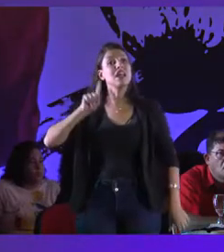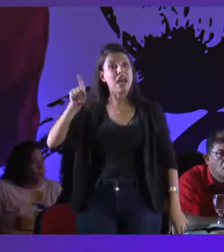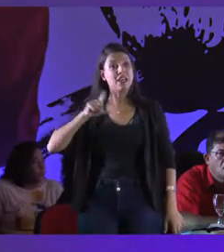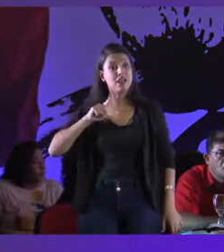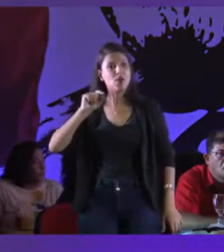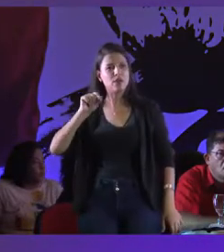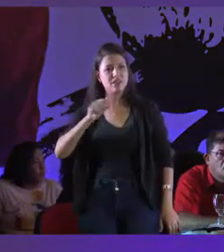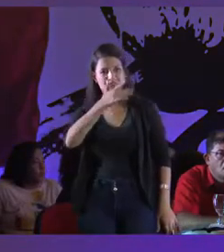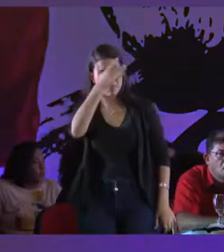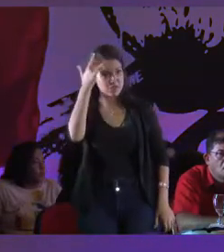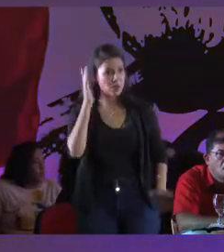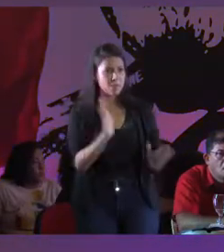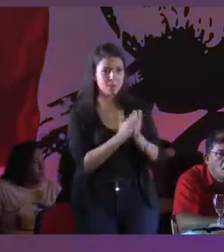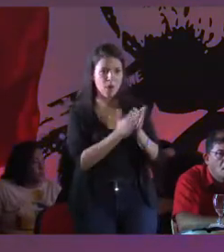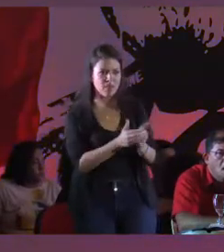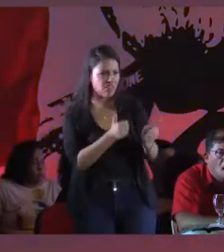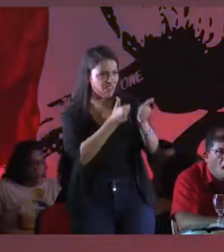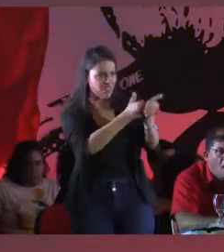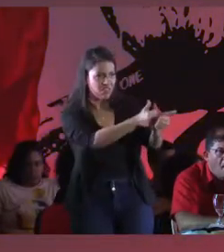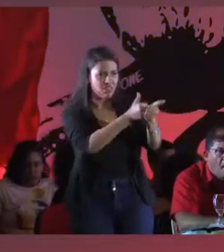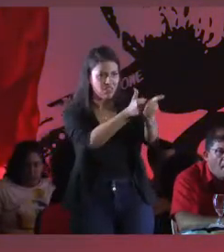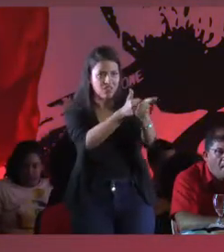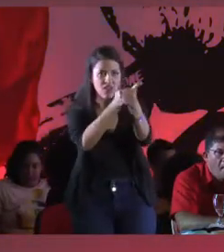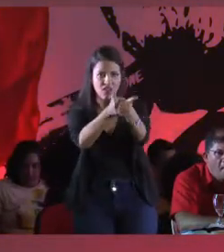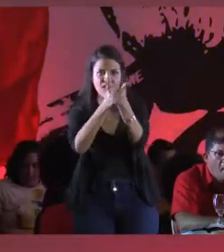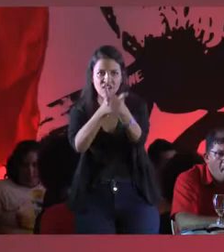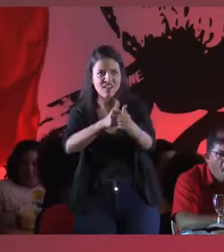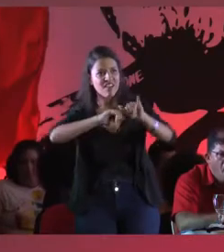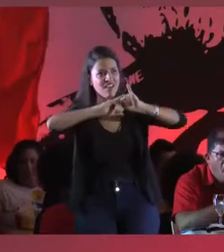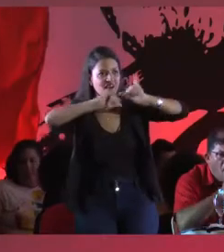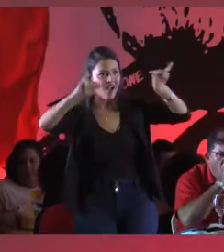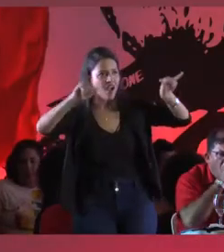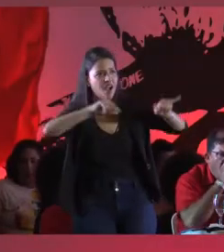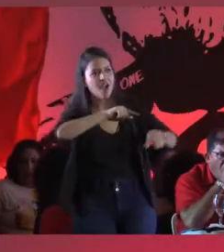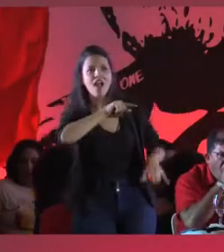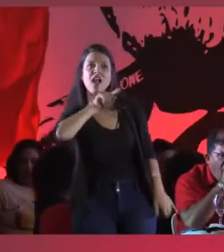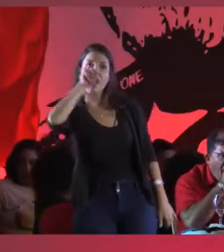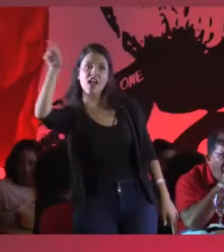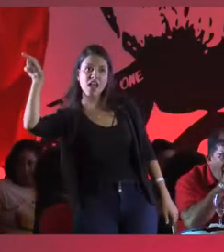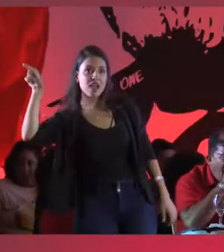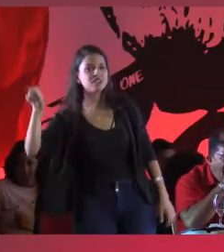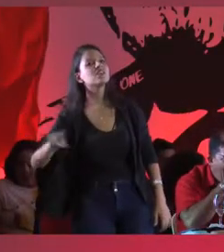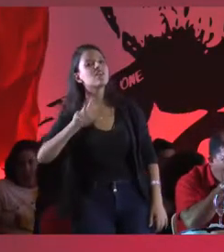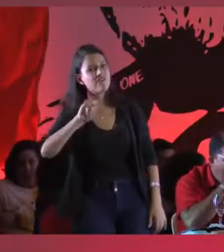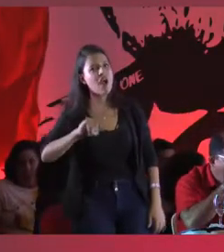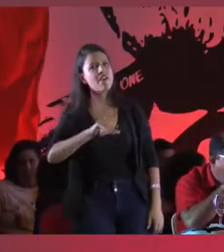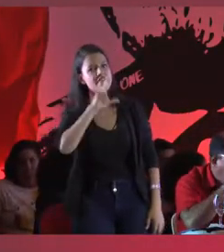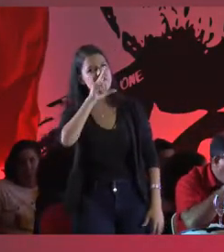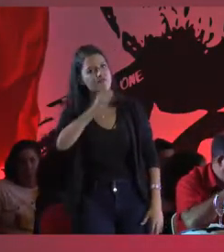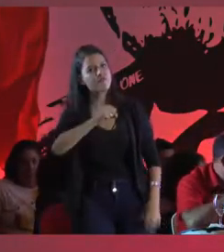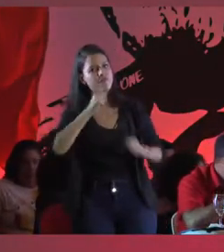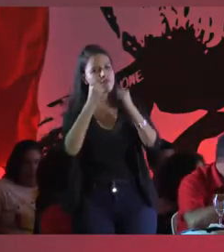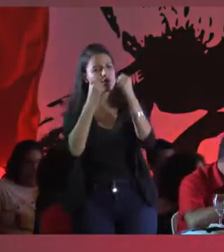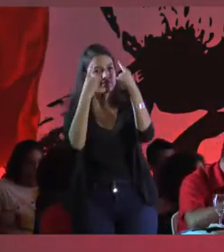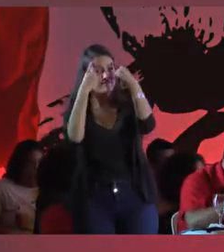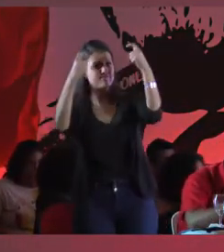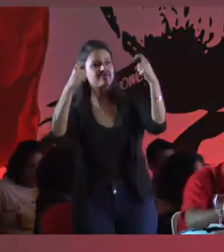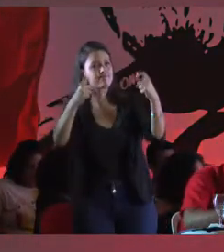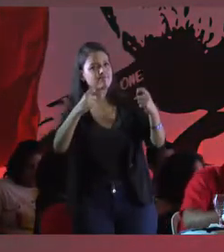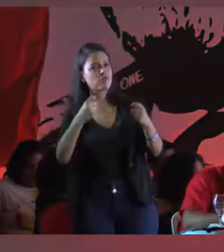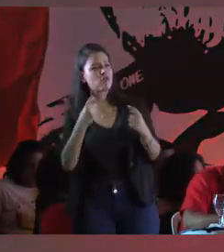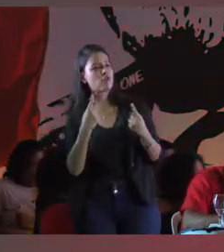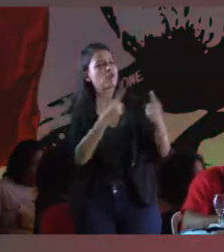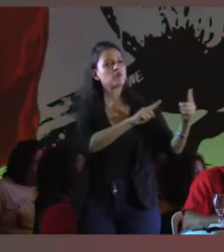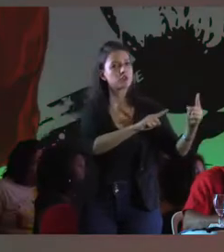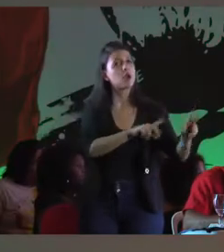os pobres, também dar um recado claro de que eles não vão titubear em usar a força. Por isso a nossa resistência.